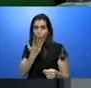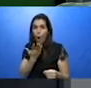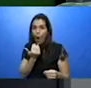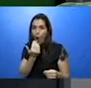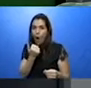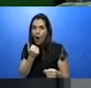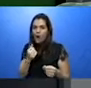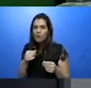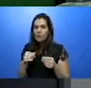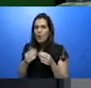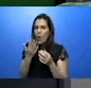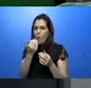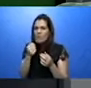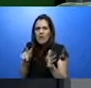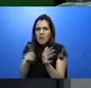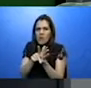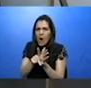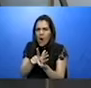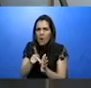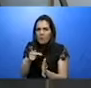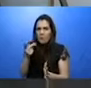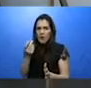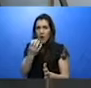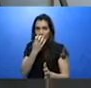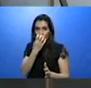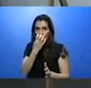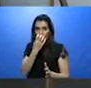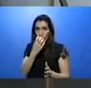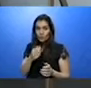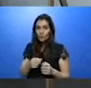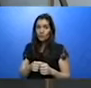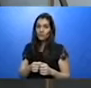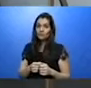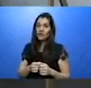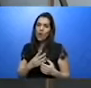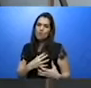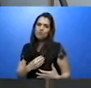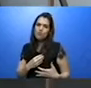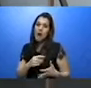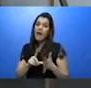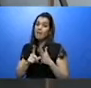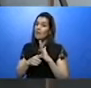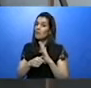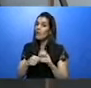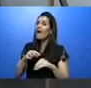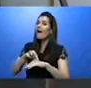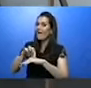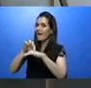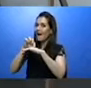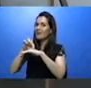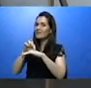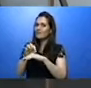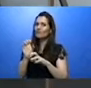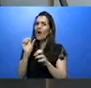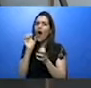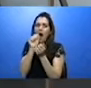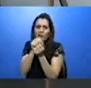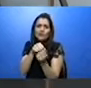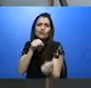de carne. Então, quando nasce o filhotinho de cachorro, né? Ele mama na mãe e depois